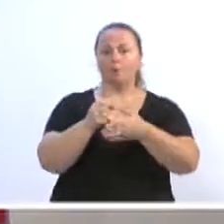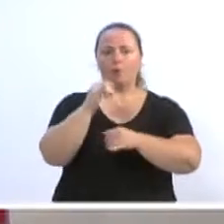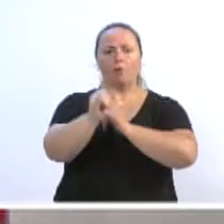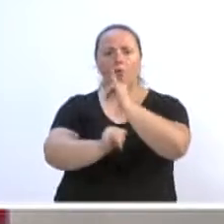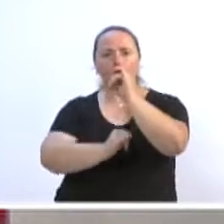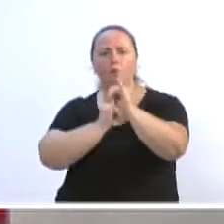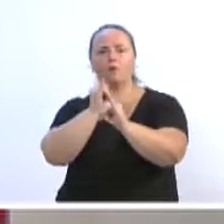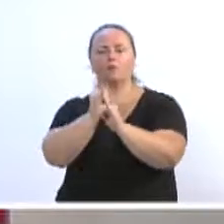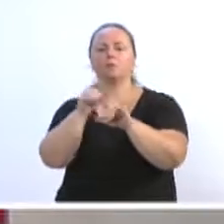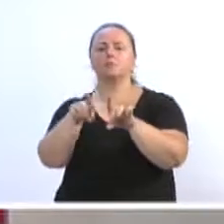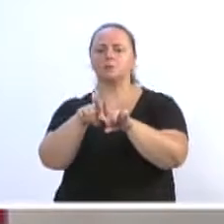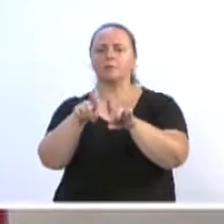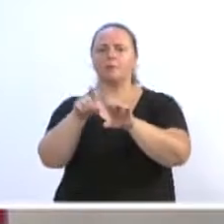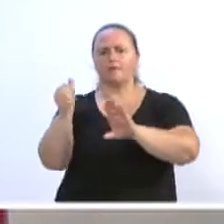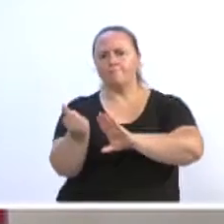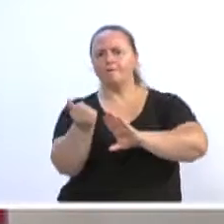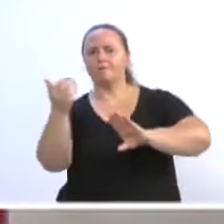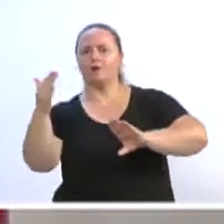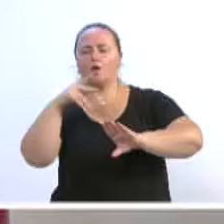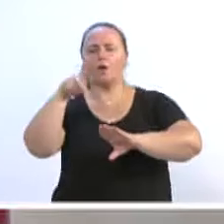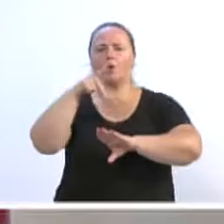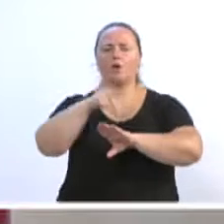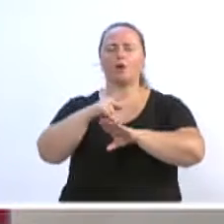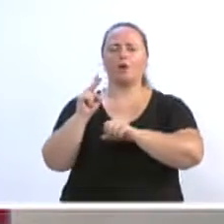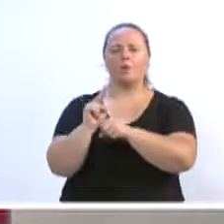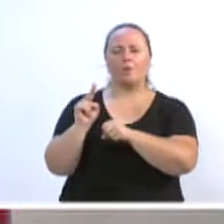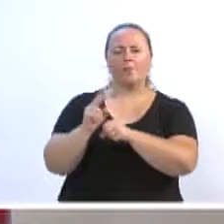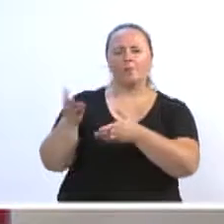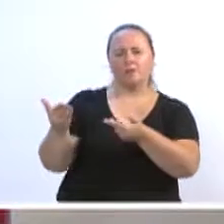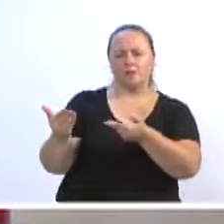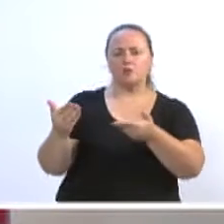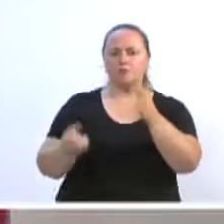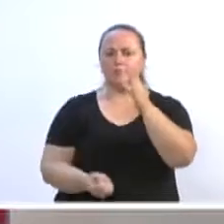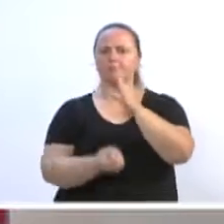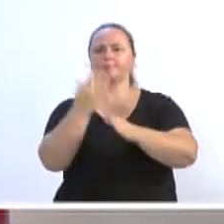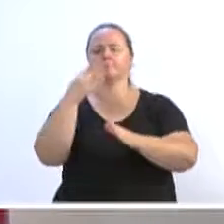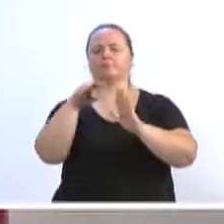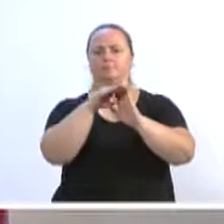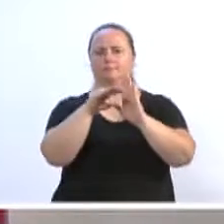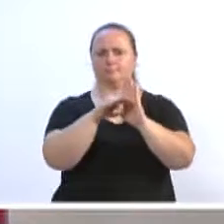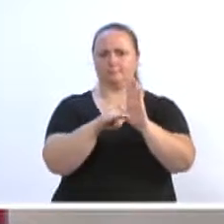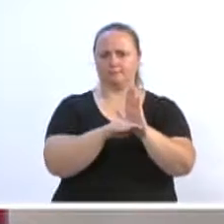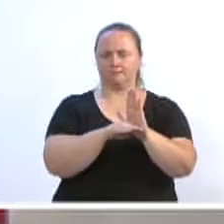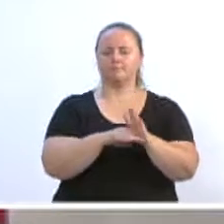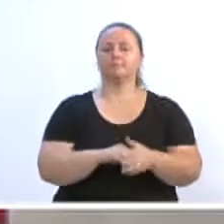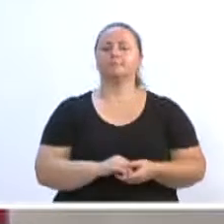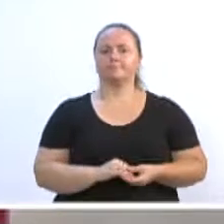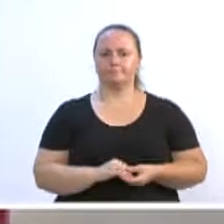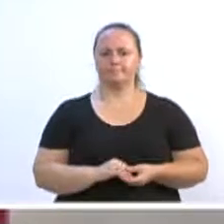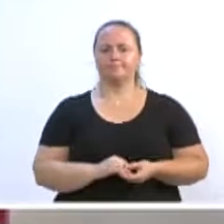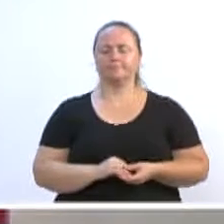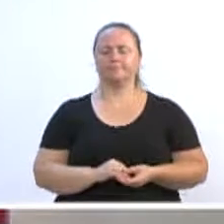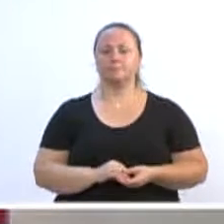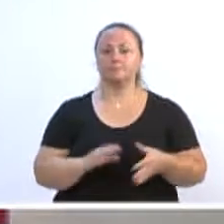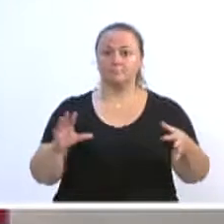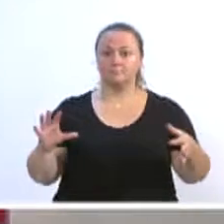uma fundação internacional para jovens, criaram o programa Entra 21, onde participa no financiamento do